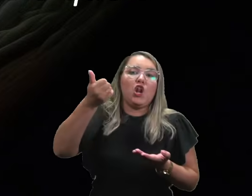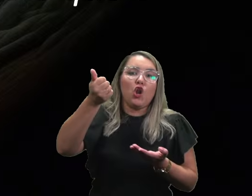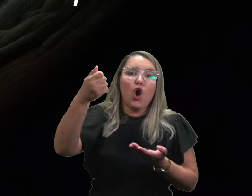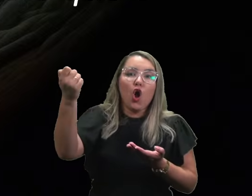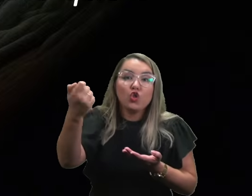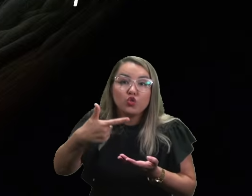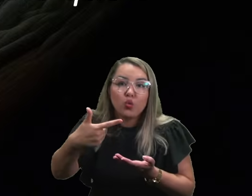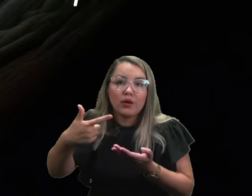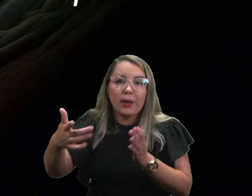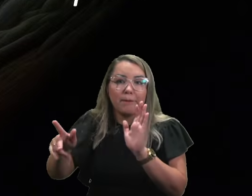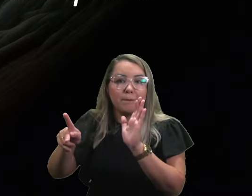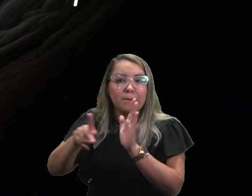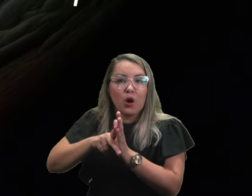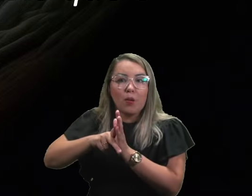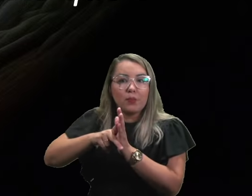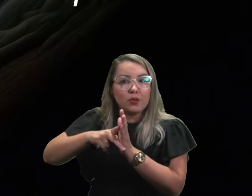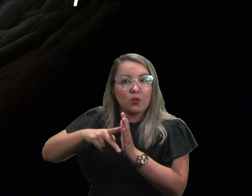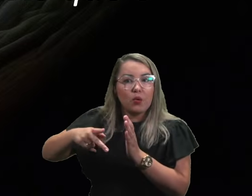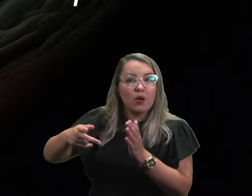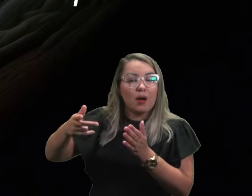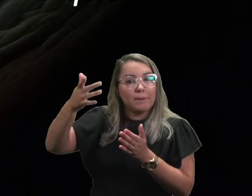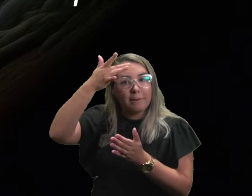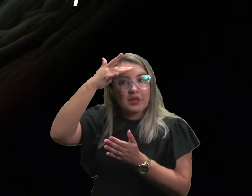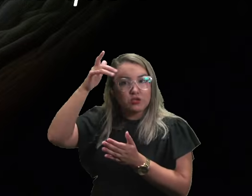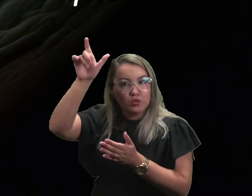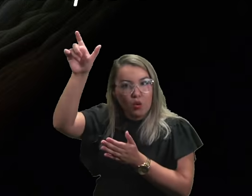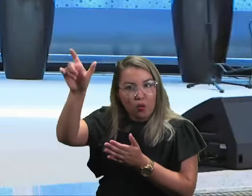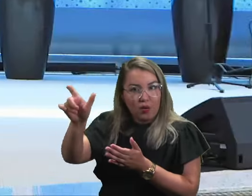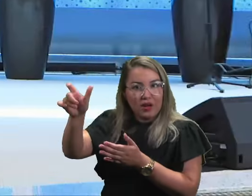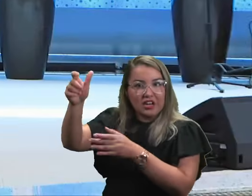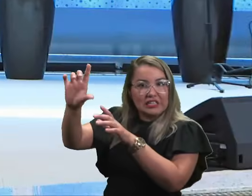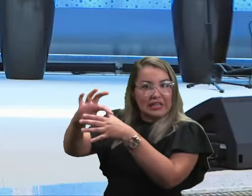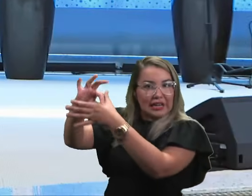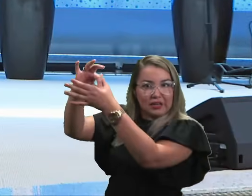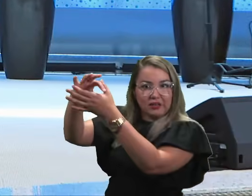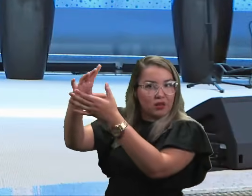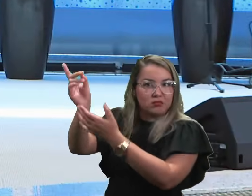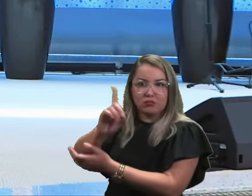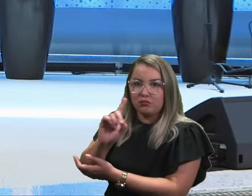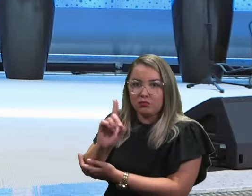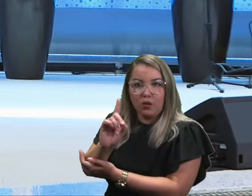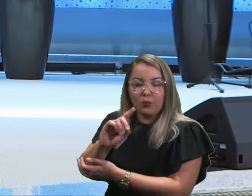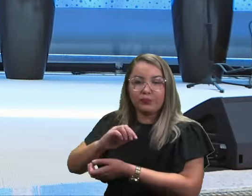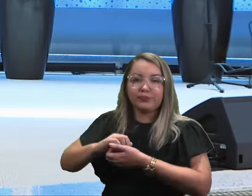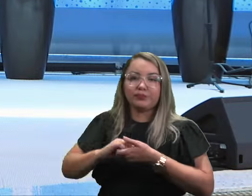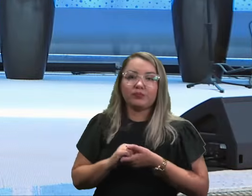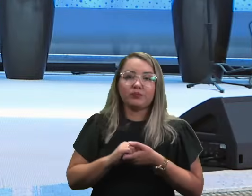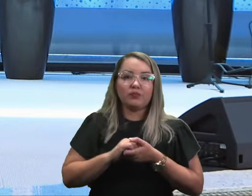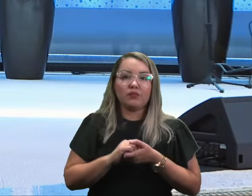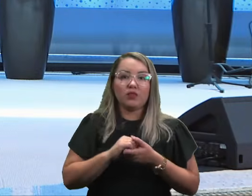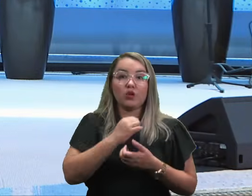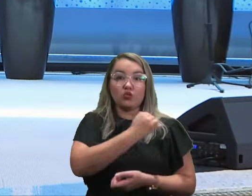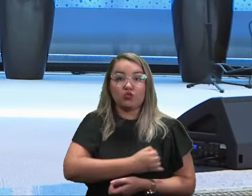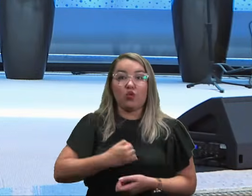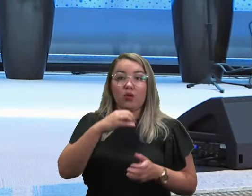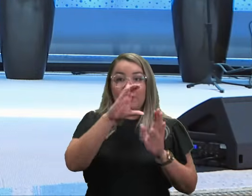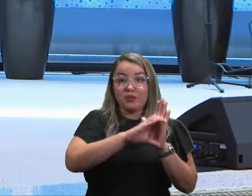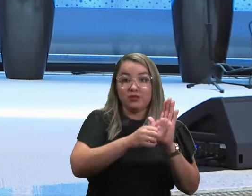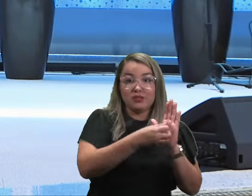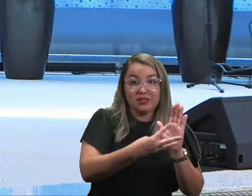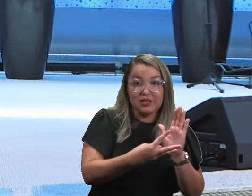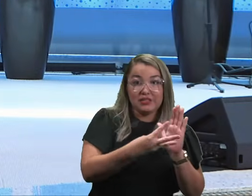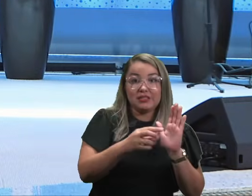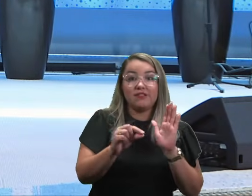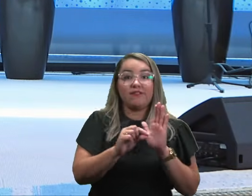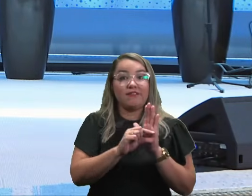enviado maior que aquele que o enviou. Primeira vez, João 13, versículo 16. O